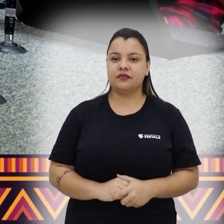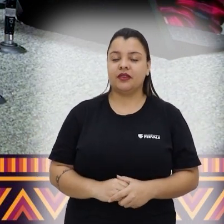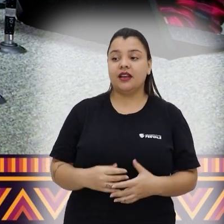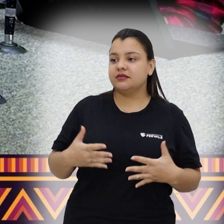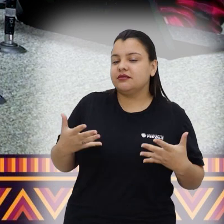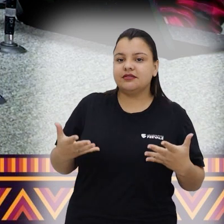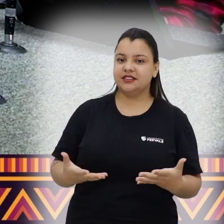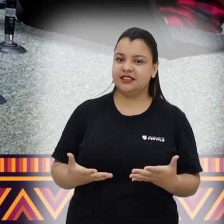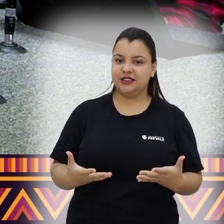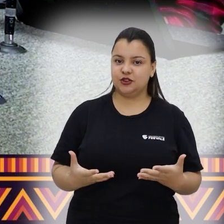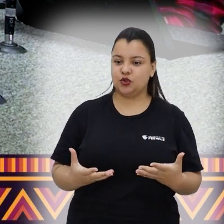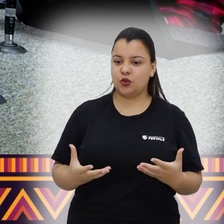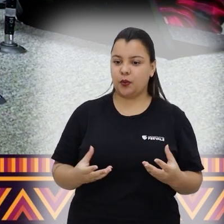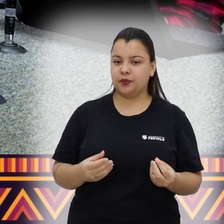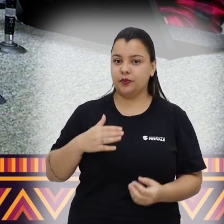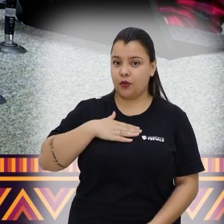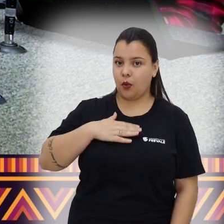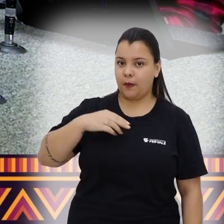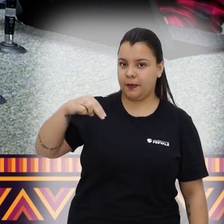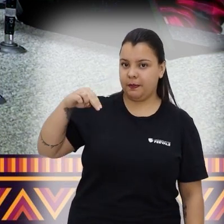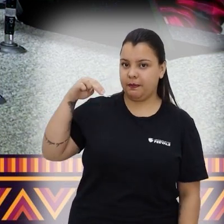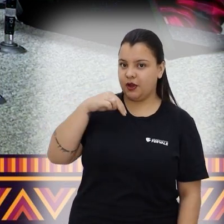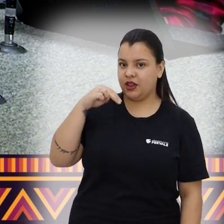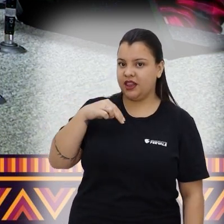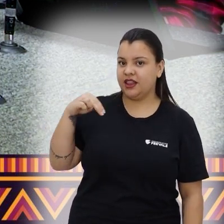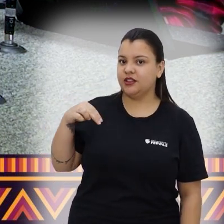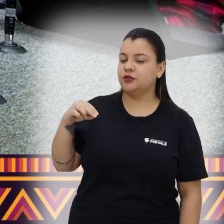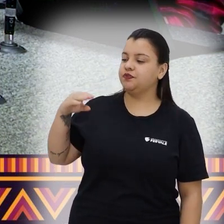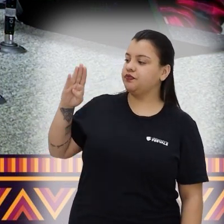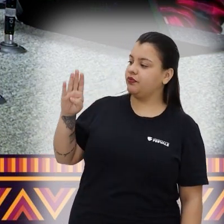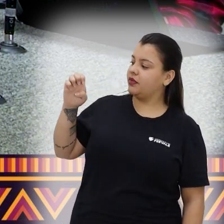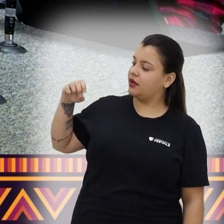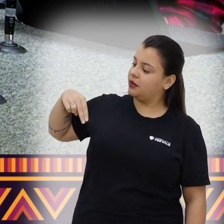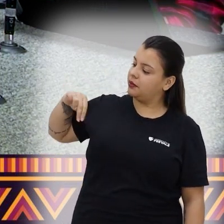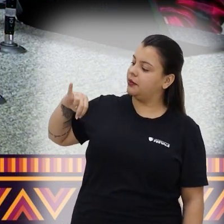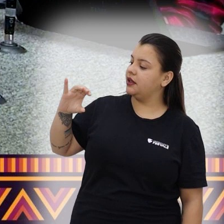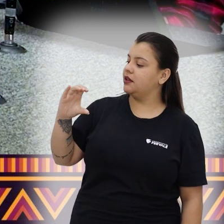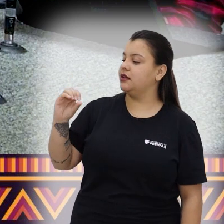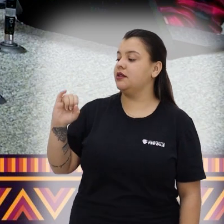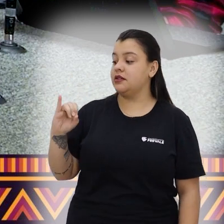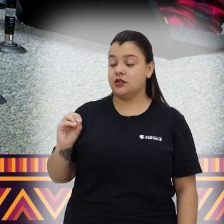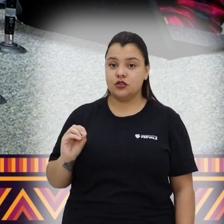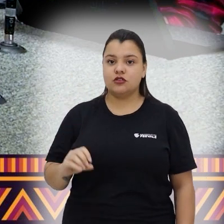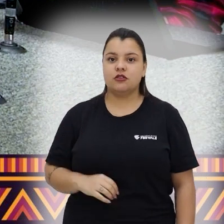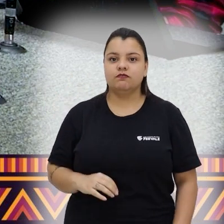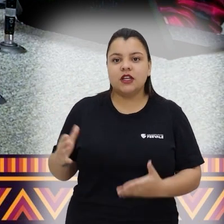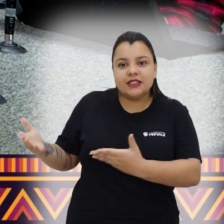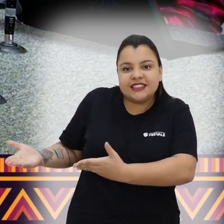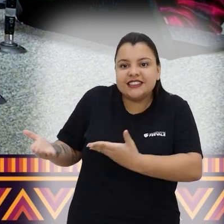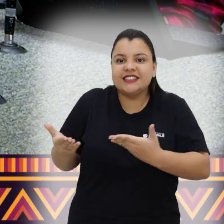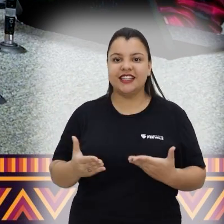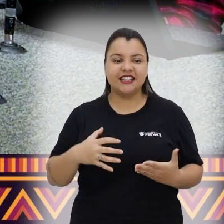Isso, o Benício, que é o meu neto, enfim, ele traz a definição disso, ele traz